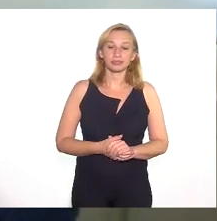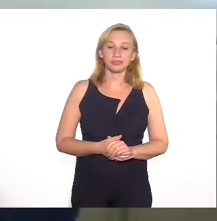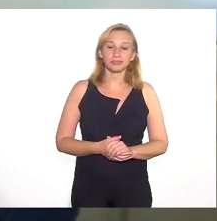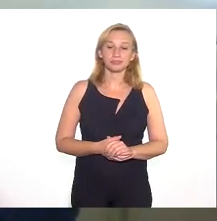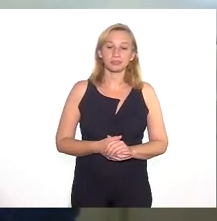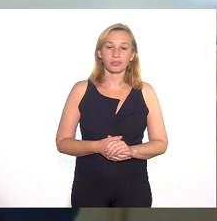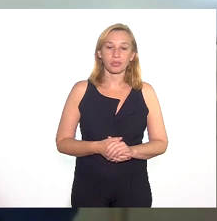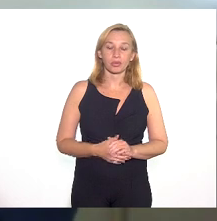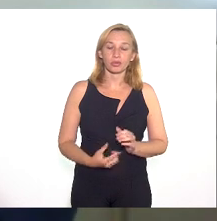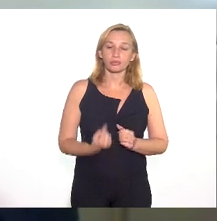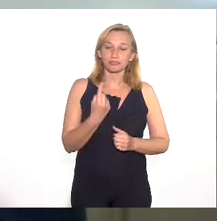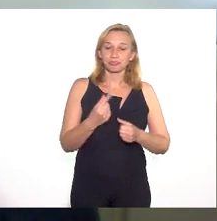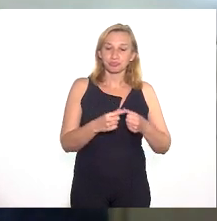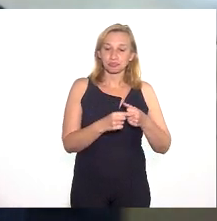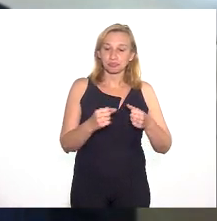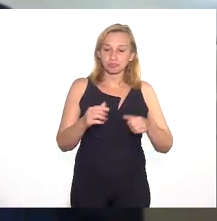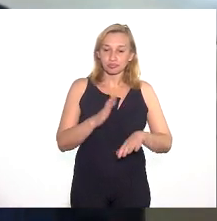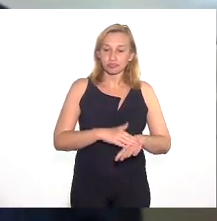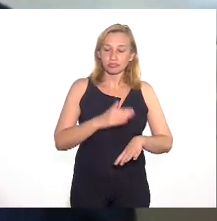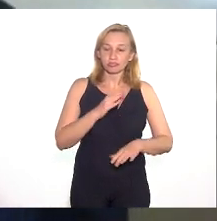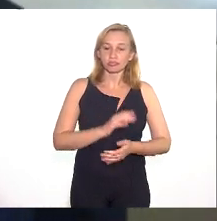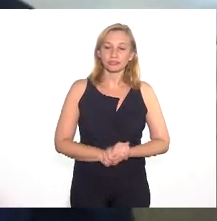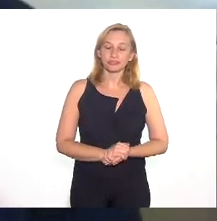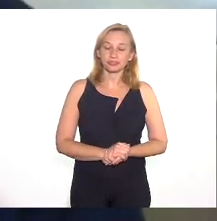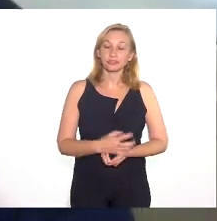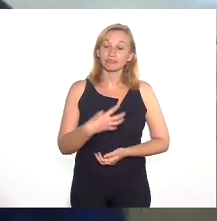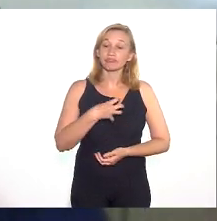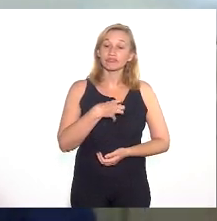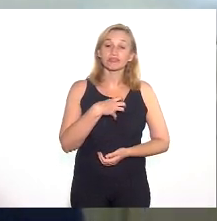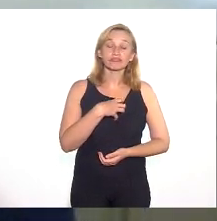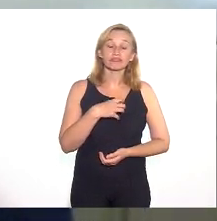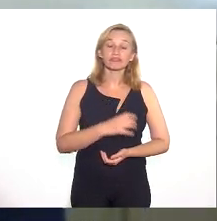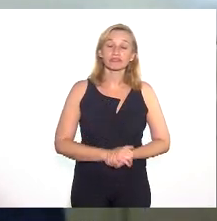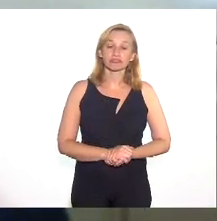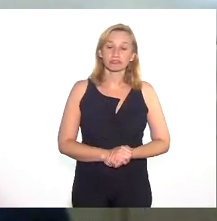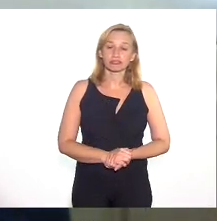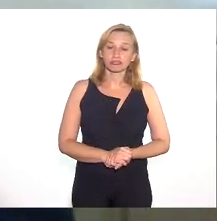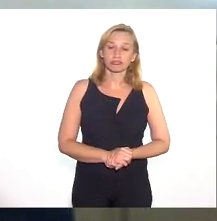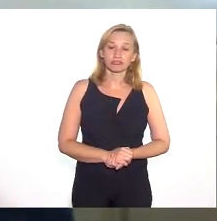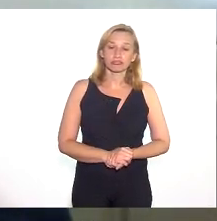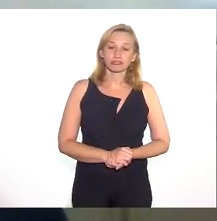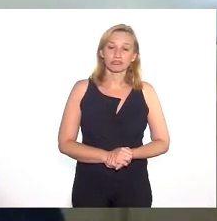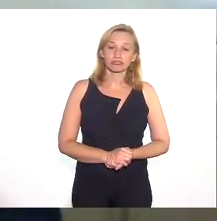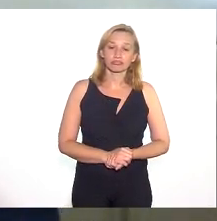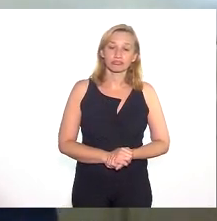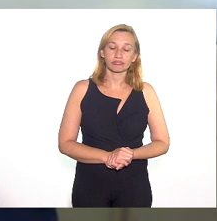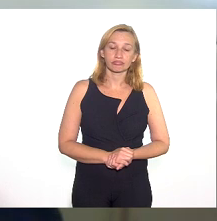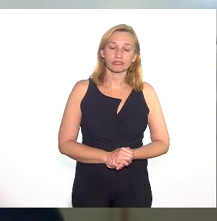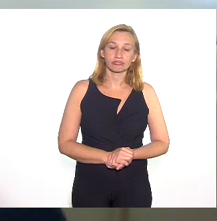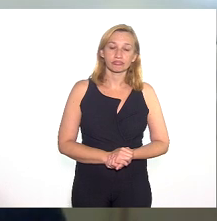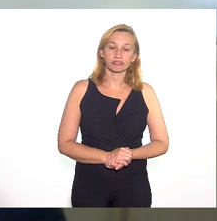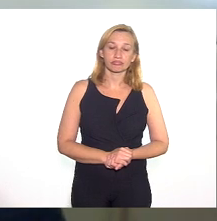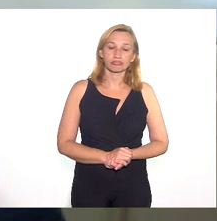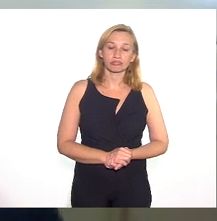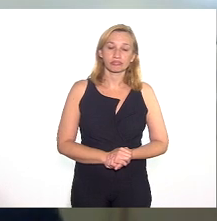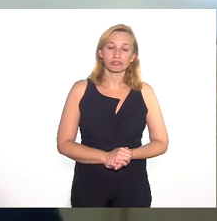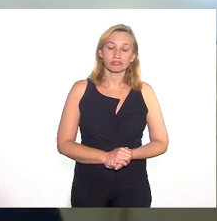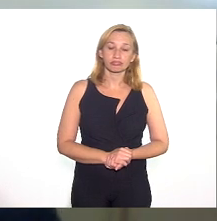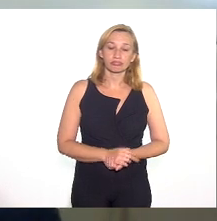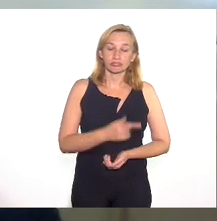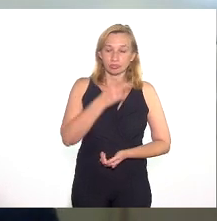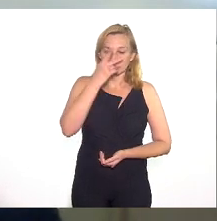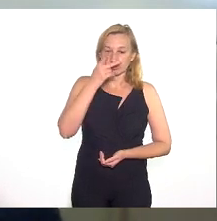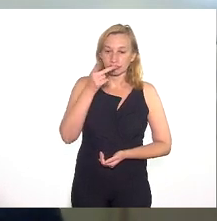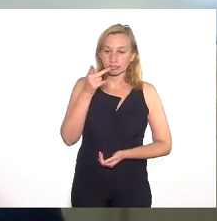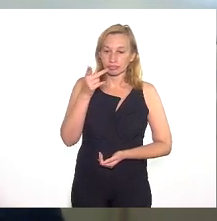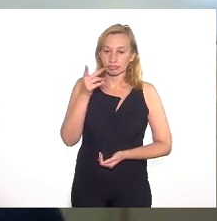acrescentando um parágrafo no sentido de que esses